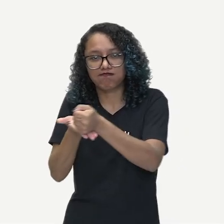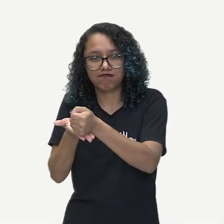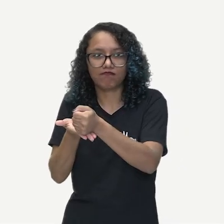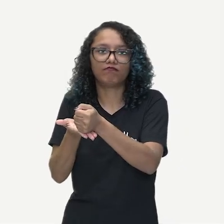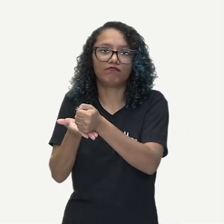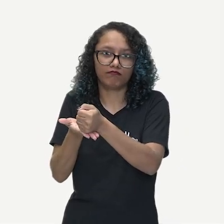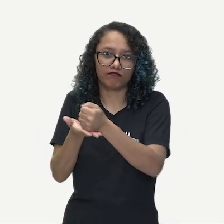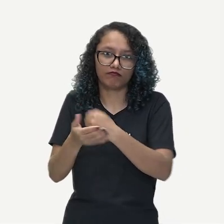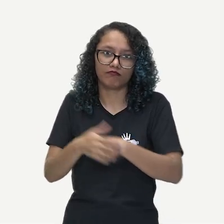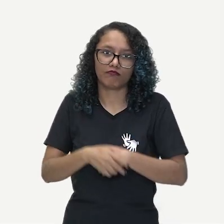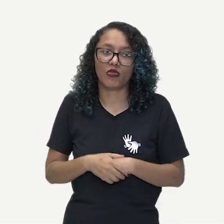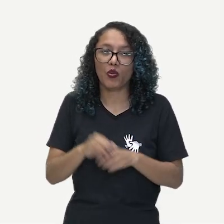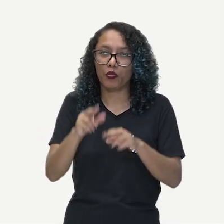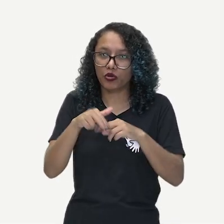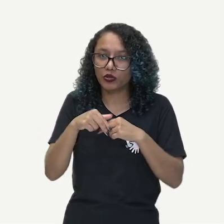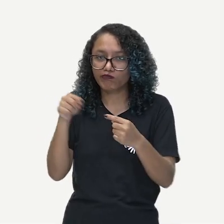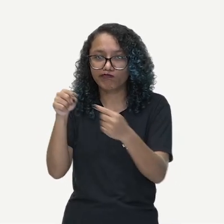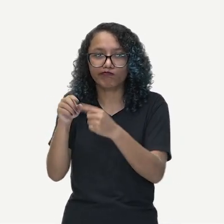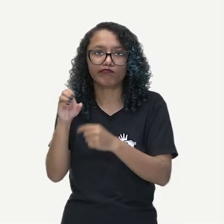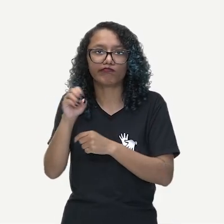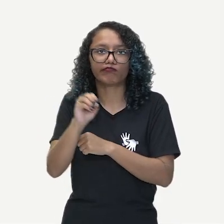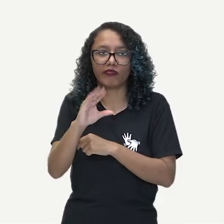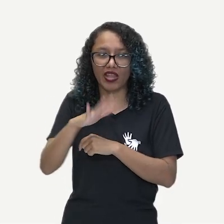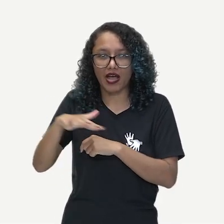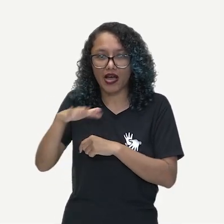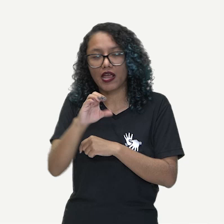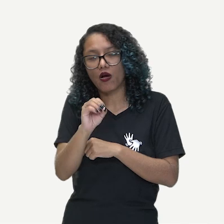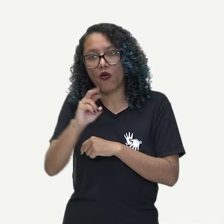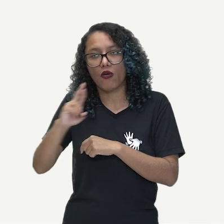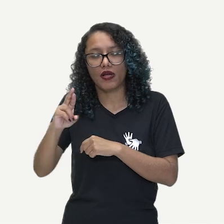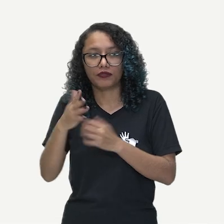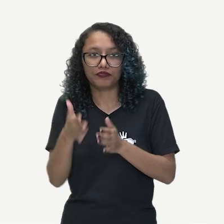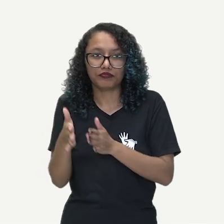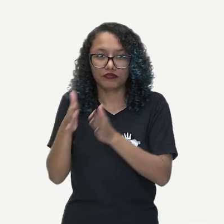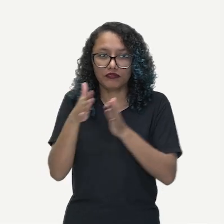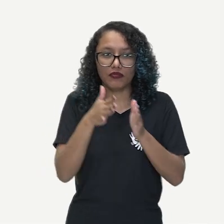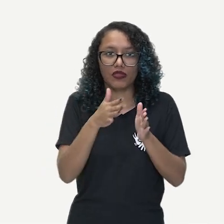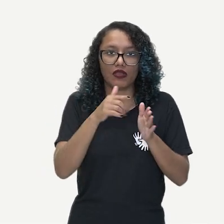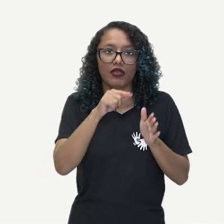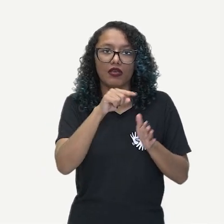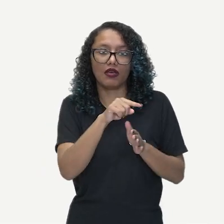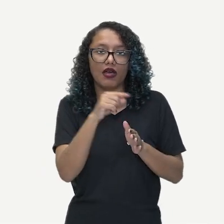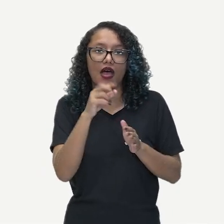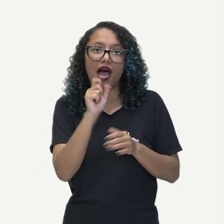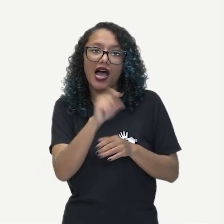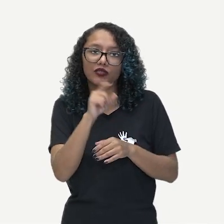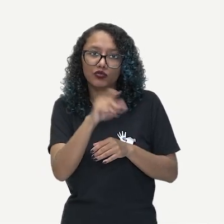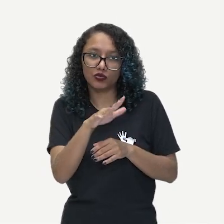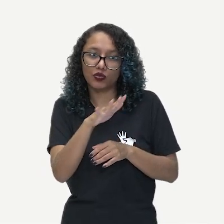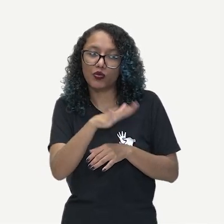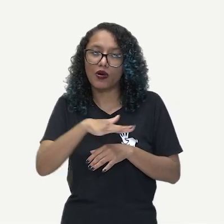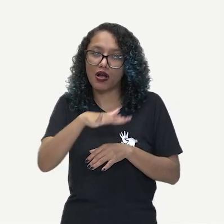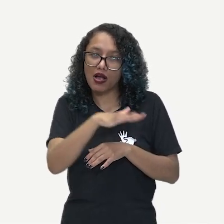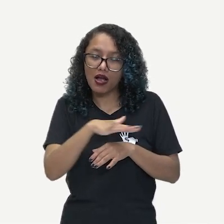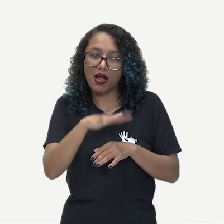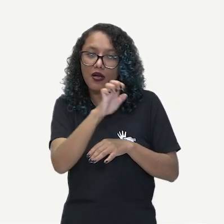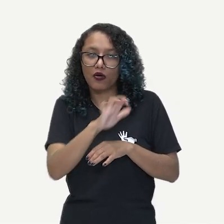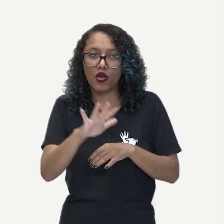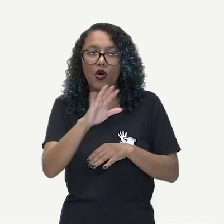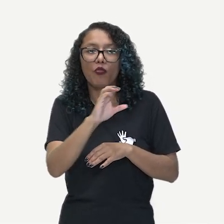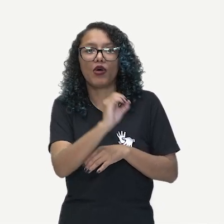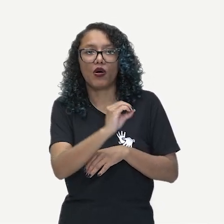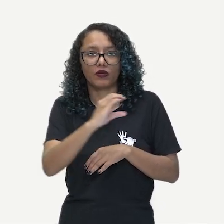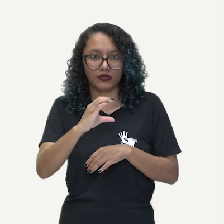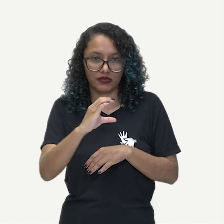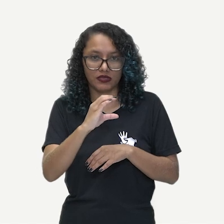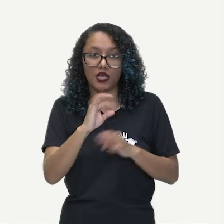Europa Oriental. Em azul, a gente vai ter, então, os países da chamada Europa Ocidental, que são todos aqueles